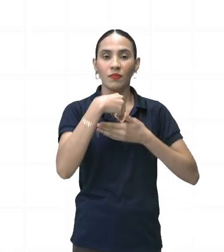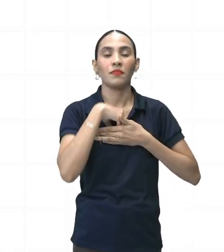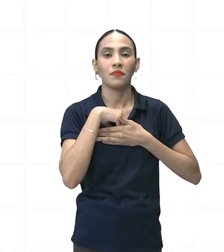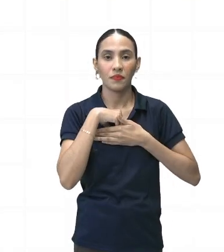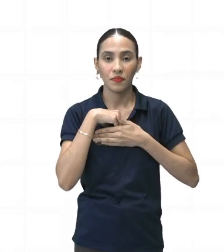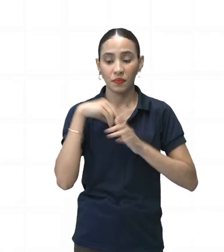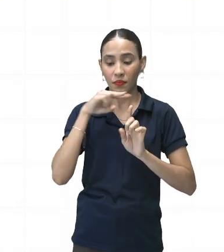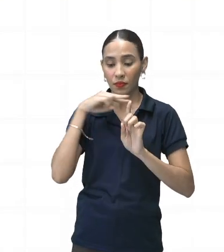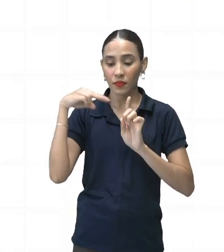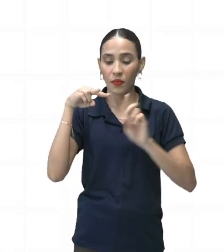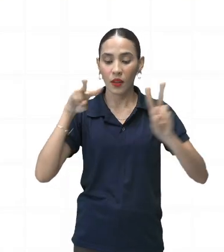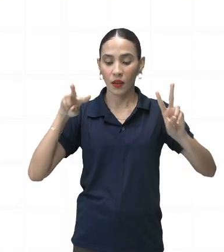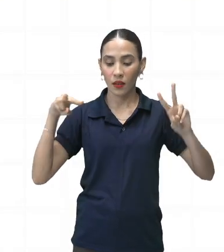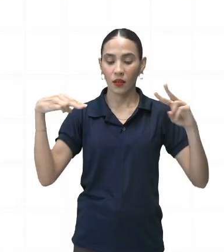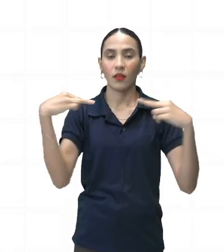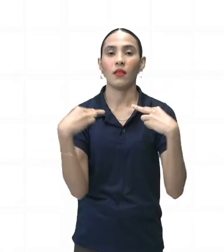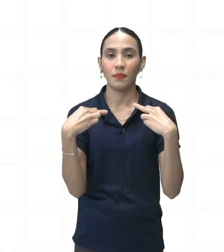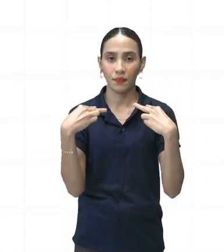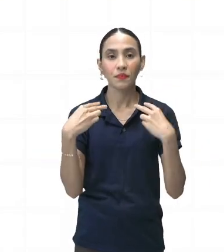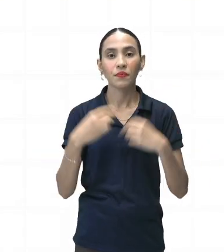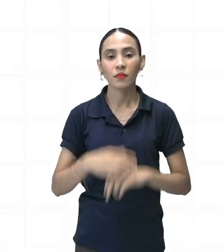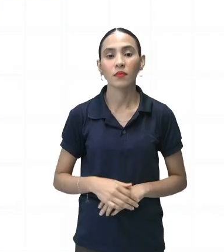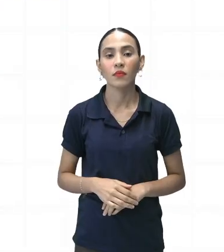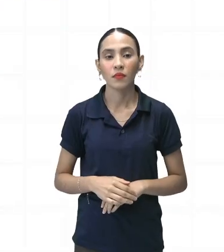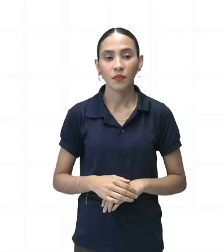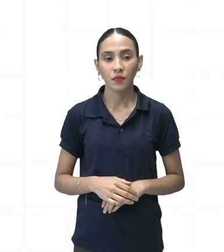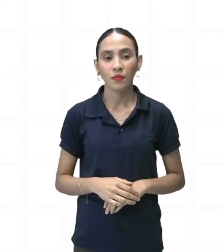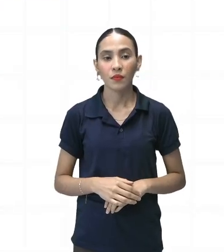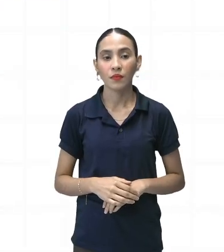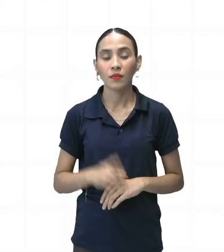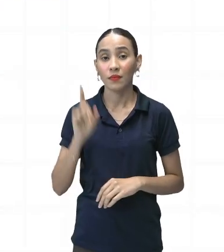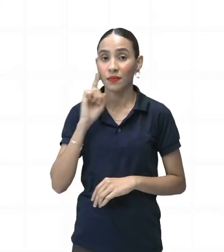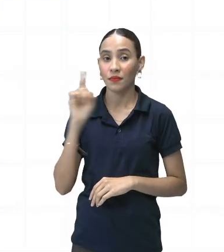mesmo, para o seu eu.